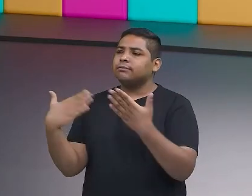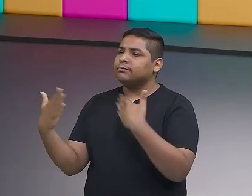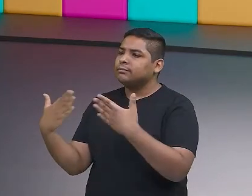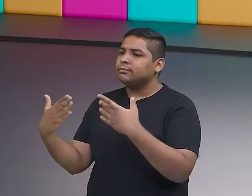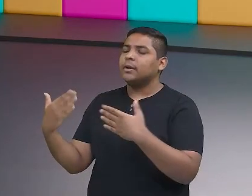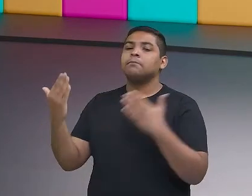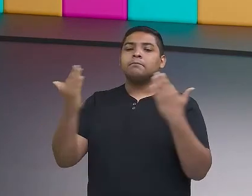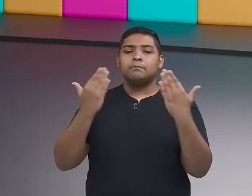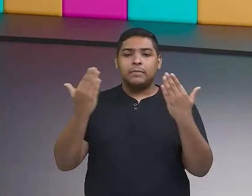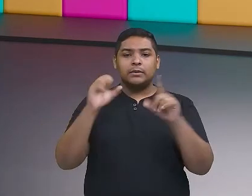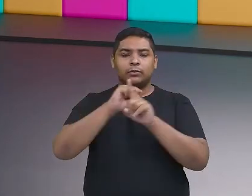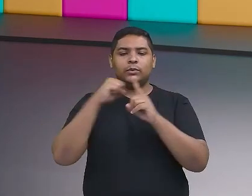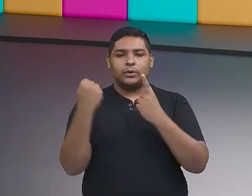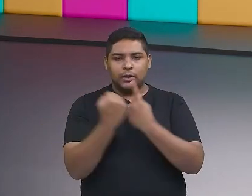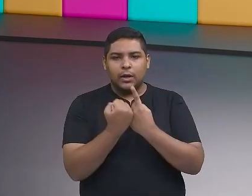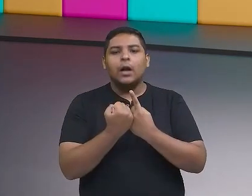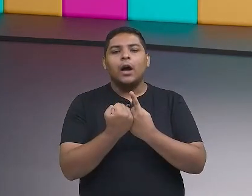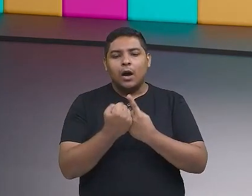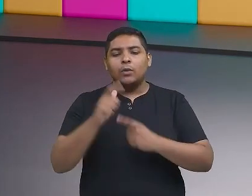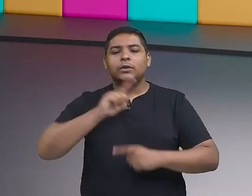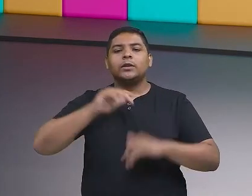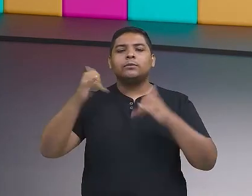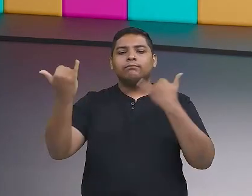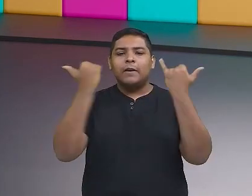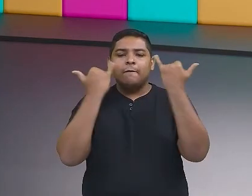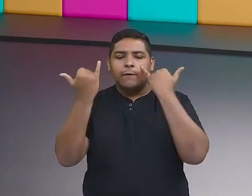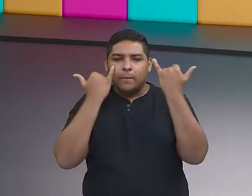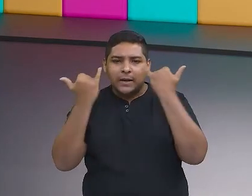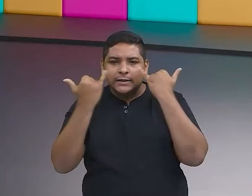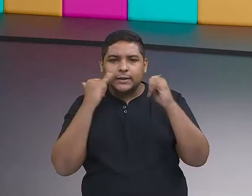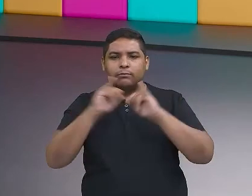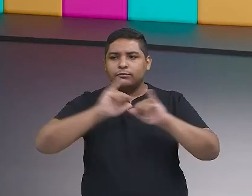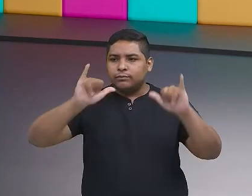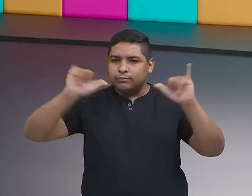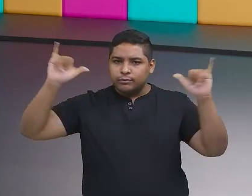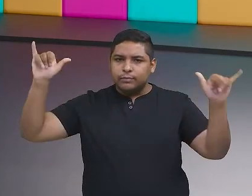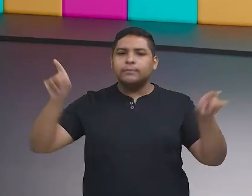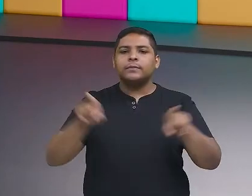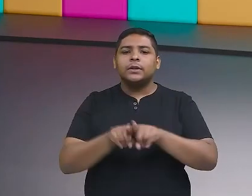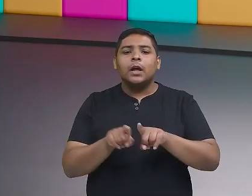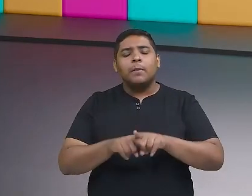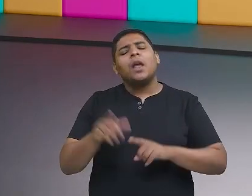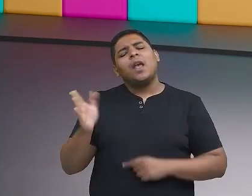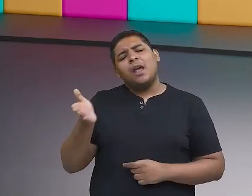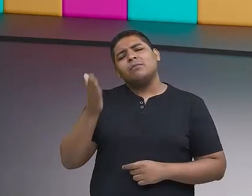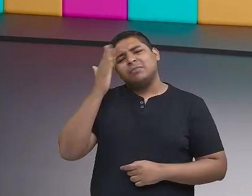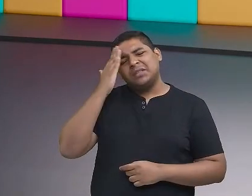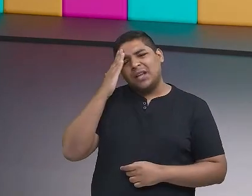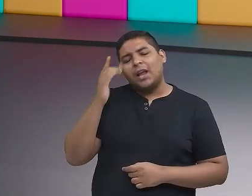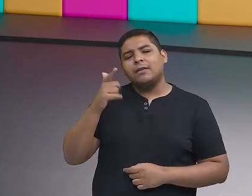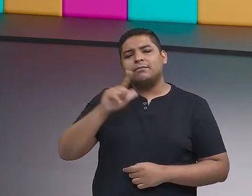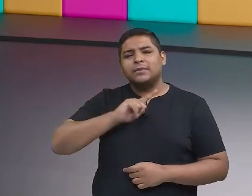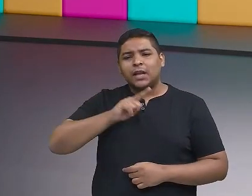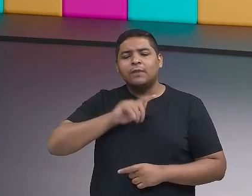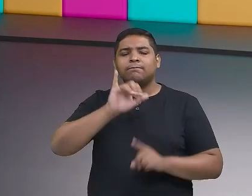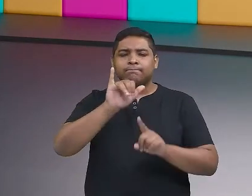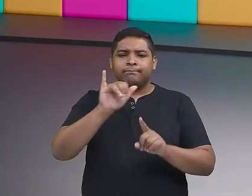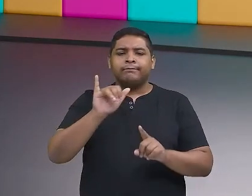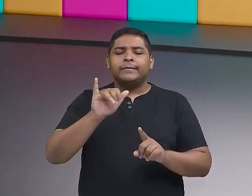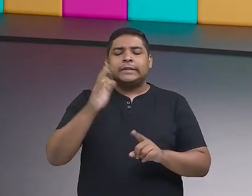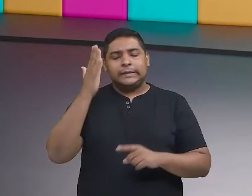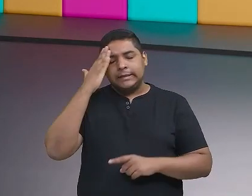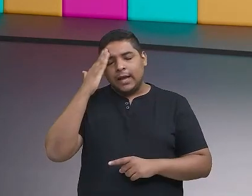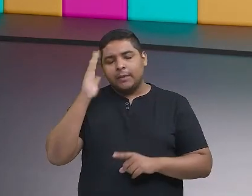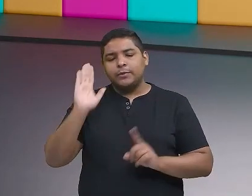psicossocial, trazendo essas informações. Eu sei que muitos sabem o que é bullying, alguns já presenciaram, alguns